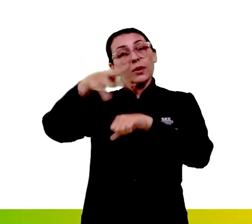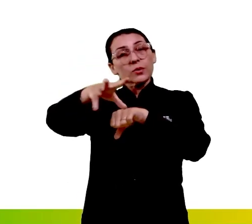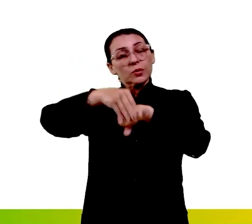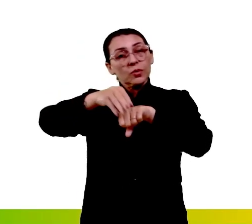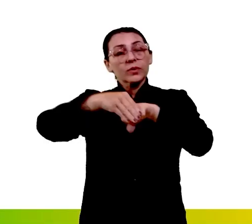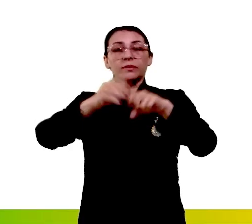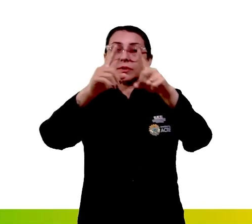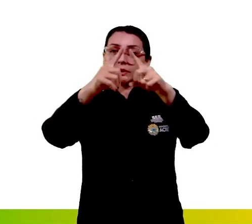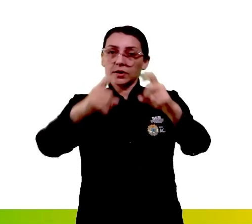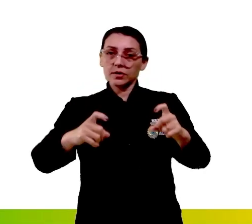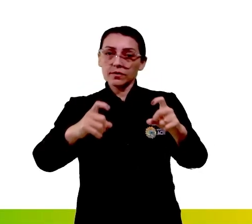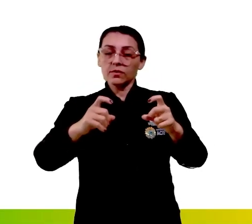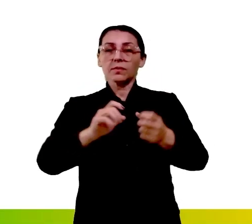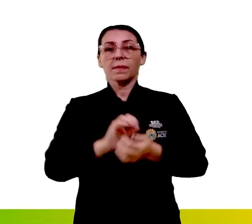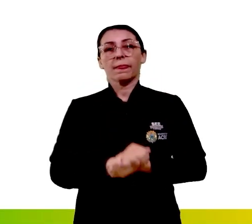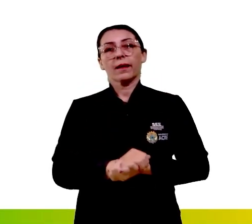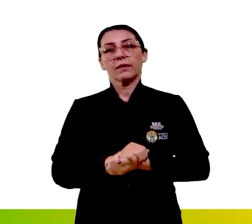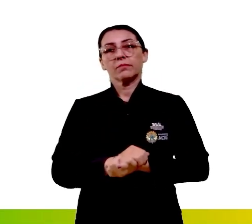conhecimento científico.